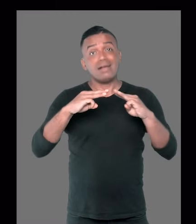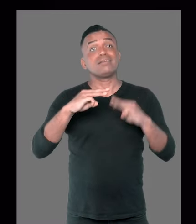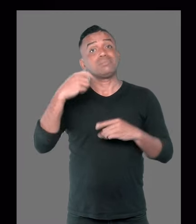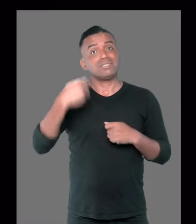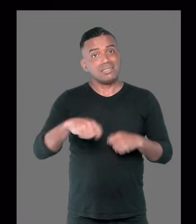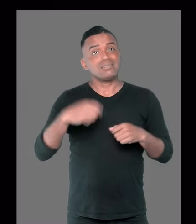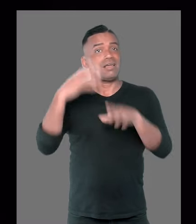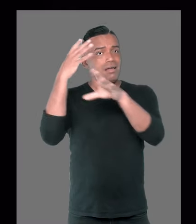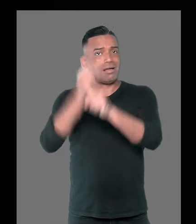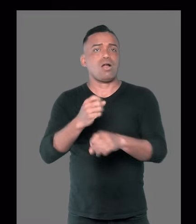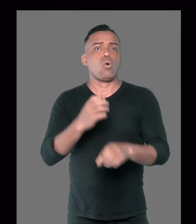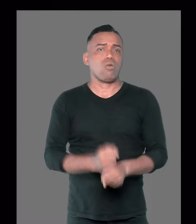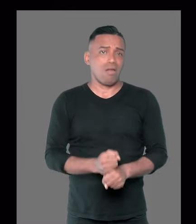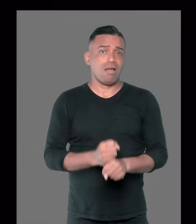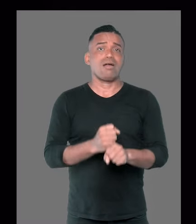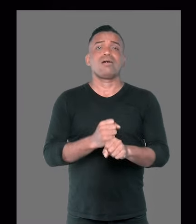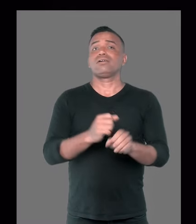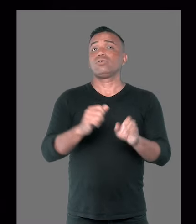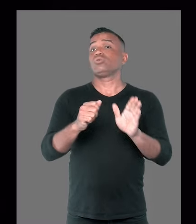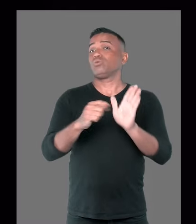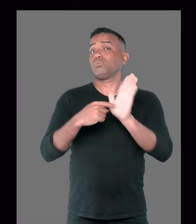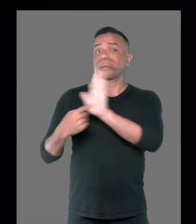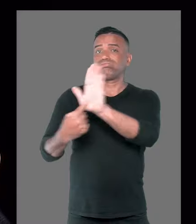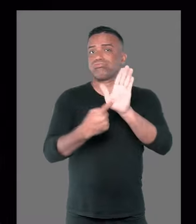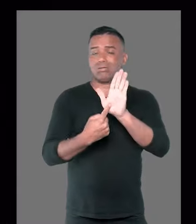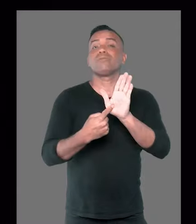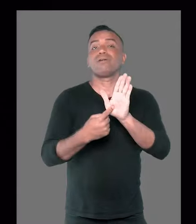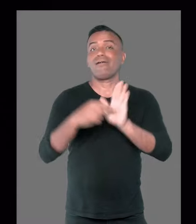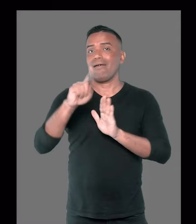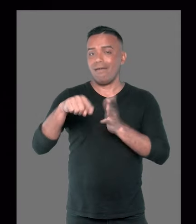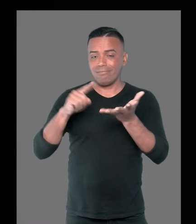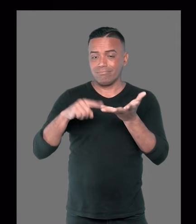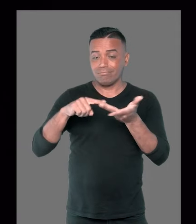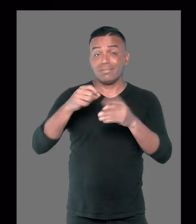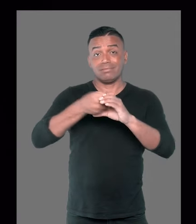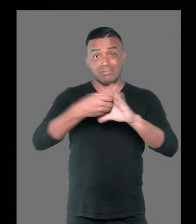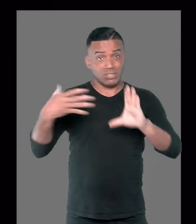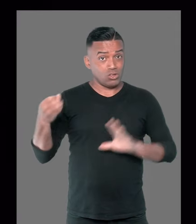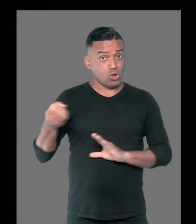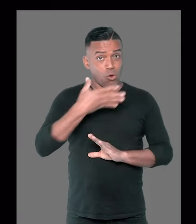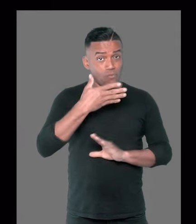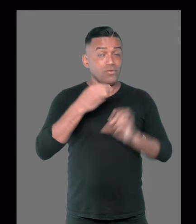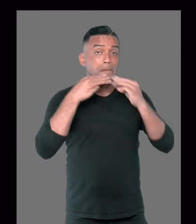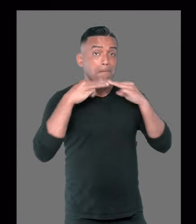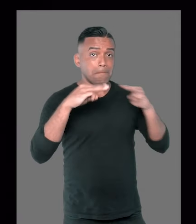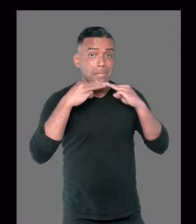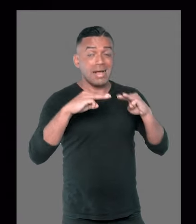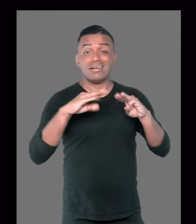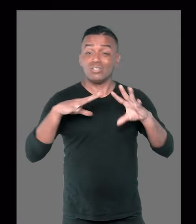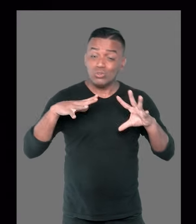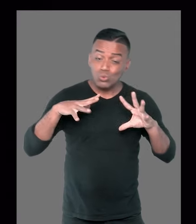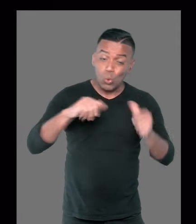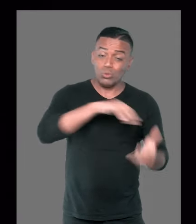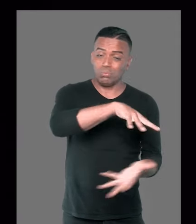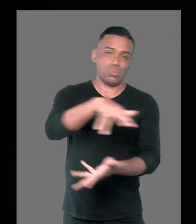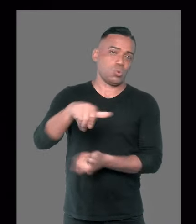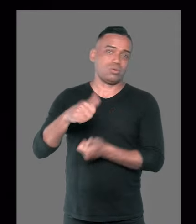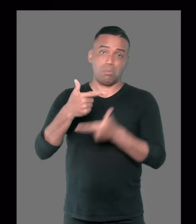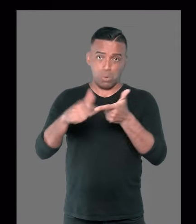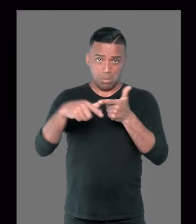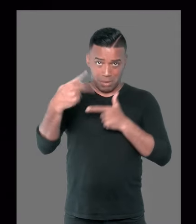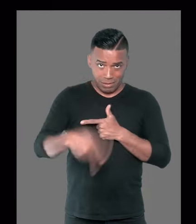ser medido e auditado E esses são fatores completamente novos pro marketing no mundo inteiro Isso não é um problema